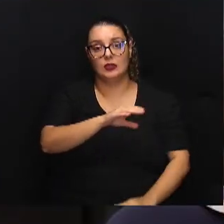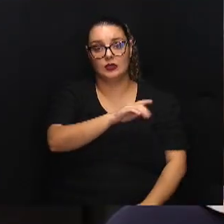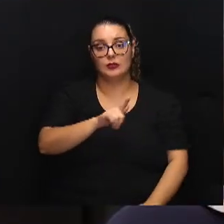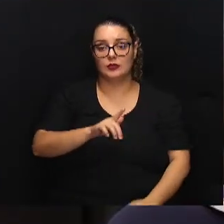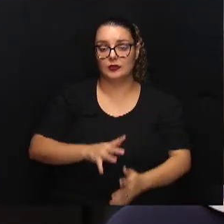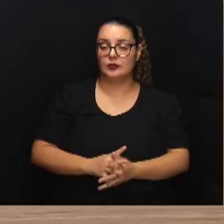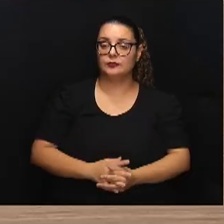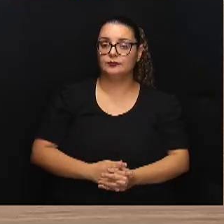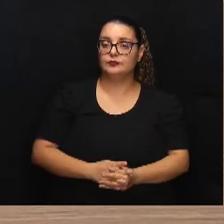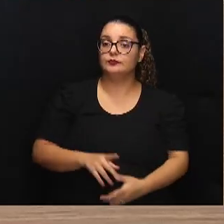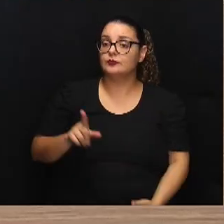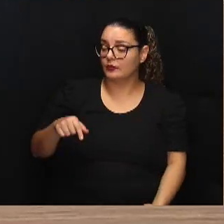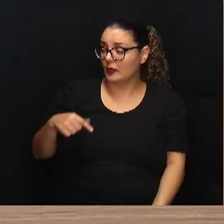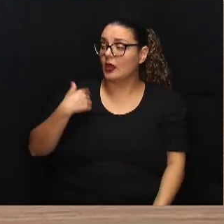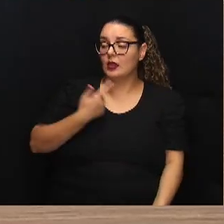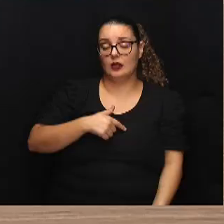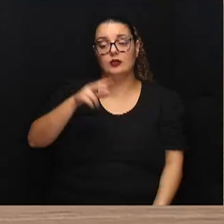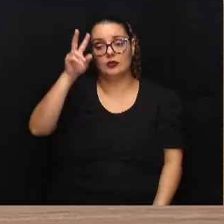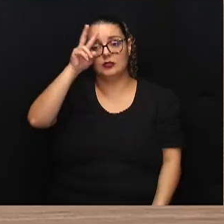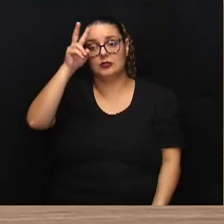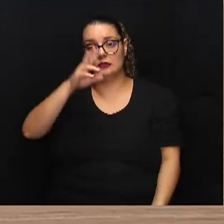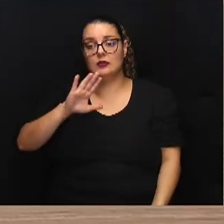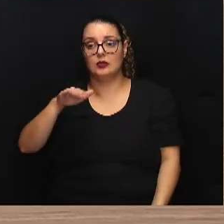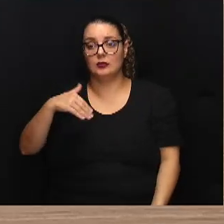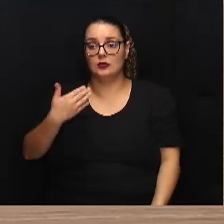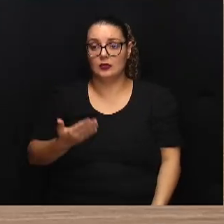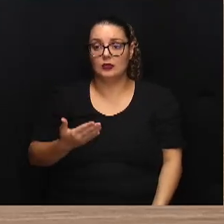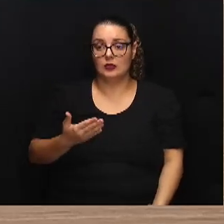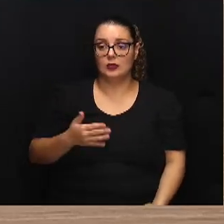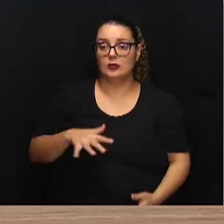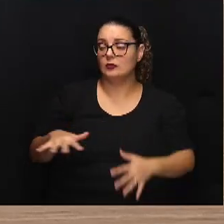Grande. A gente lembra que quando há uma